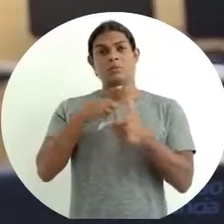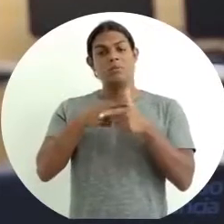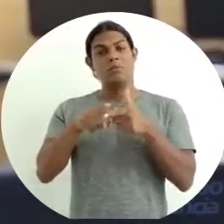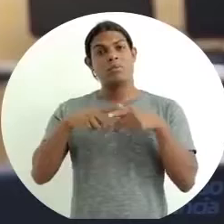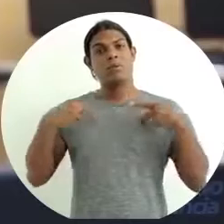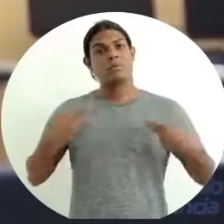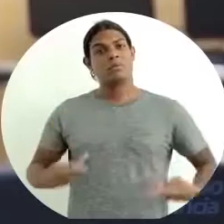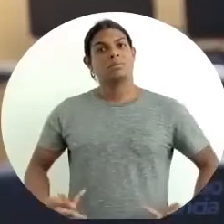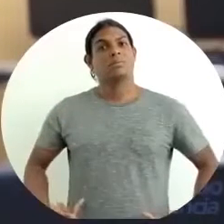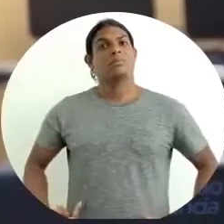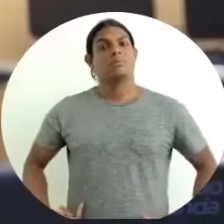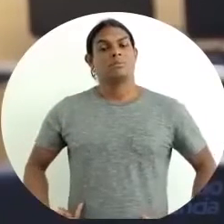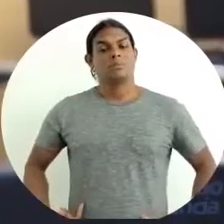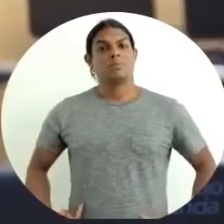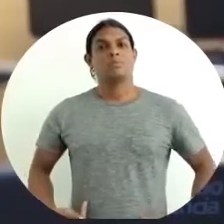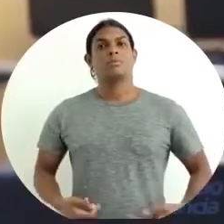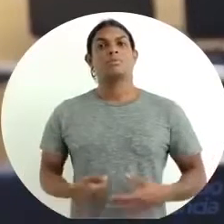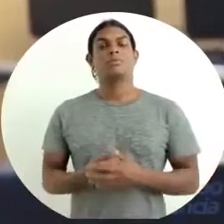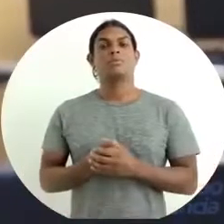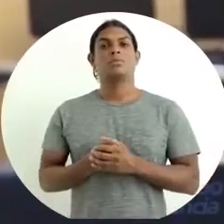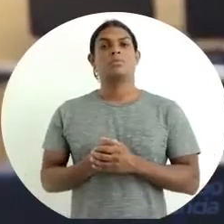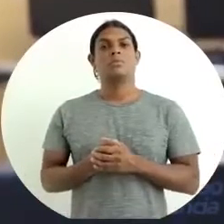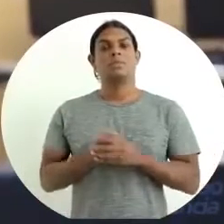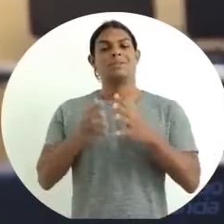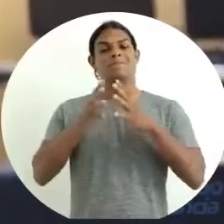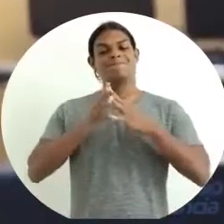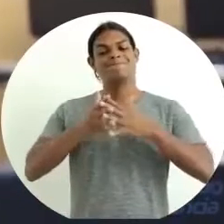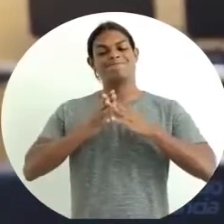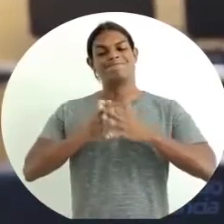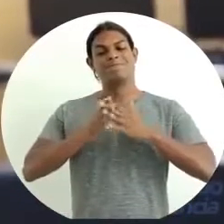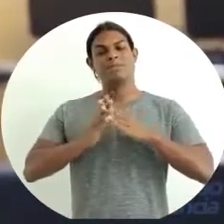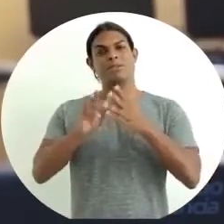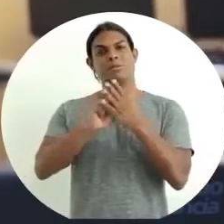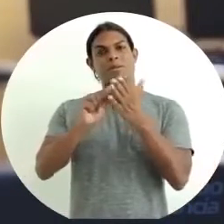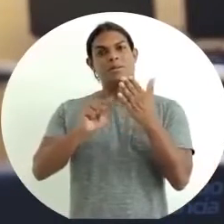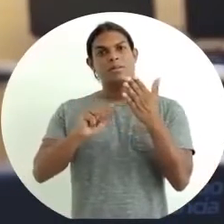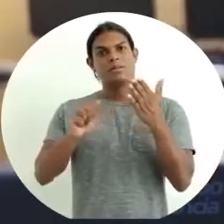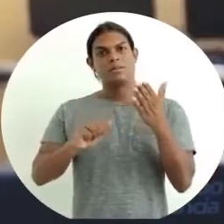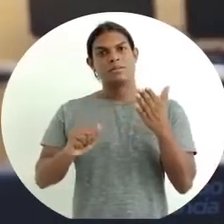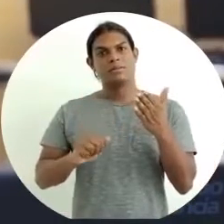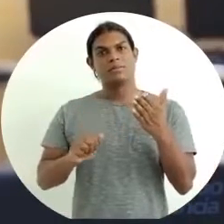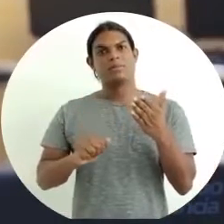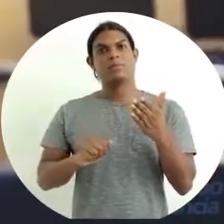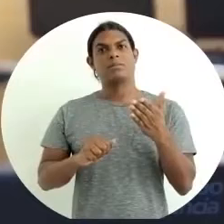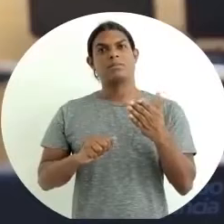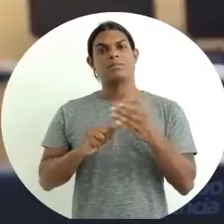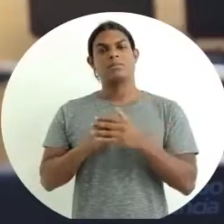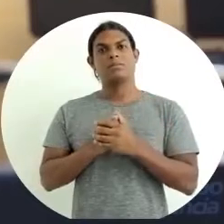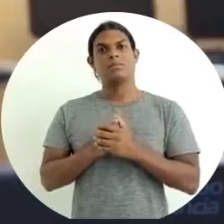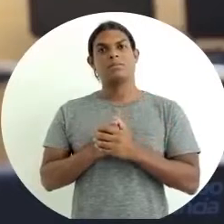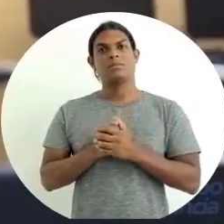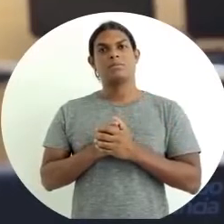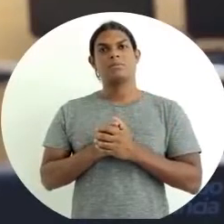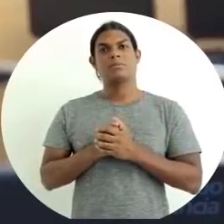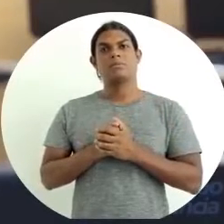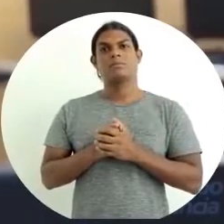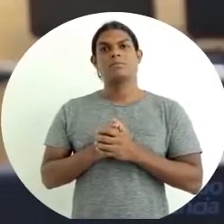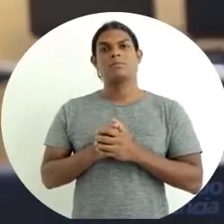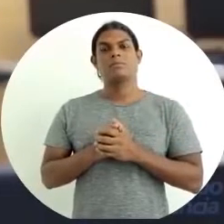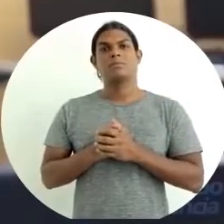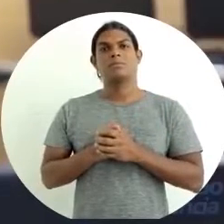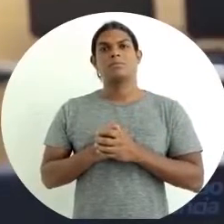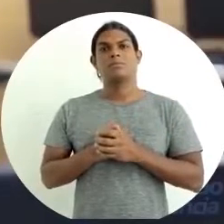perturba funcionalmente a atividade ou funcionalmente um dos órgãos do corpo humano do empregado ou do